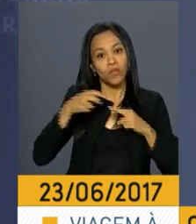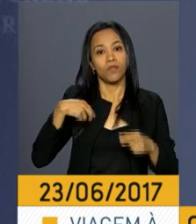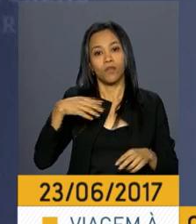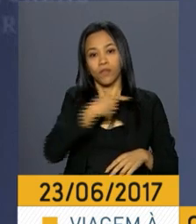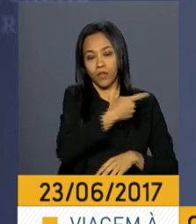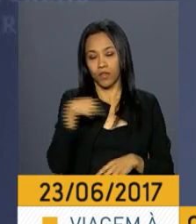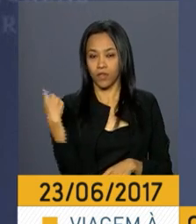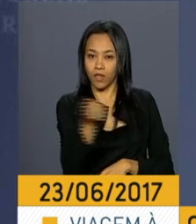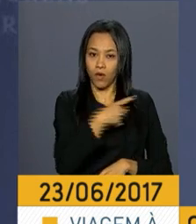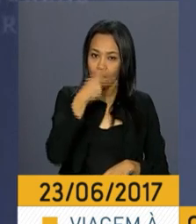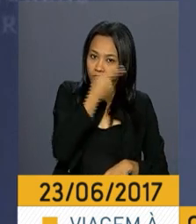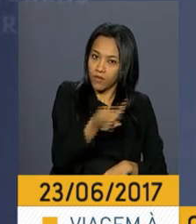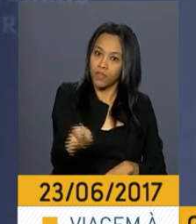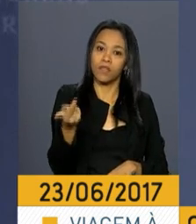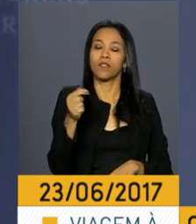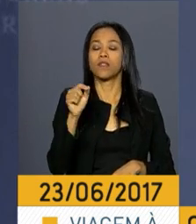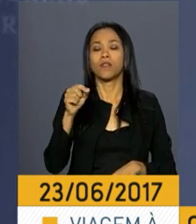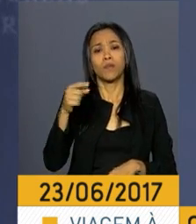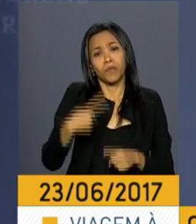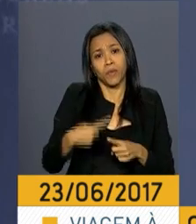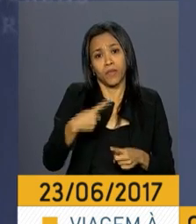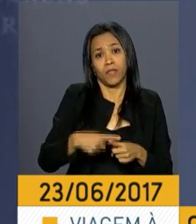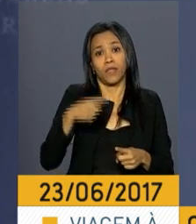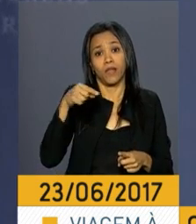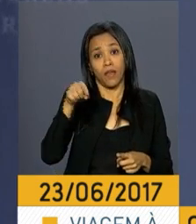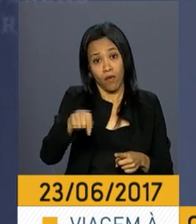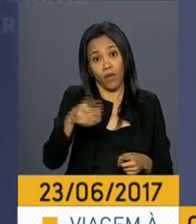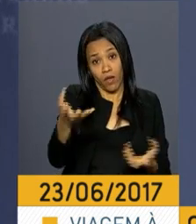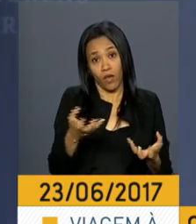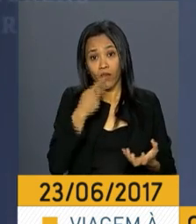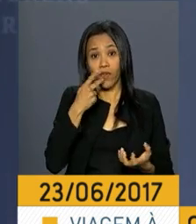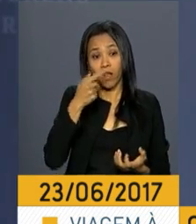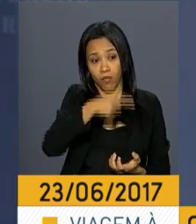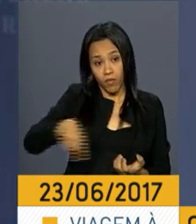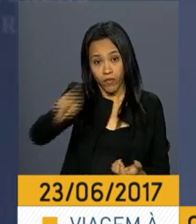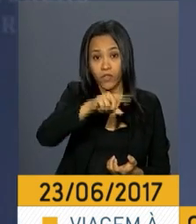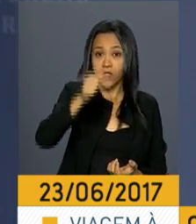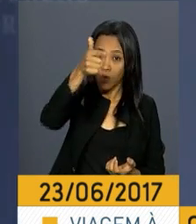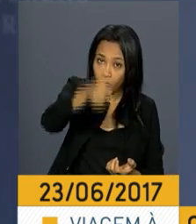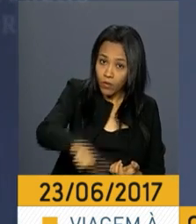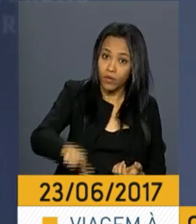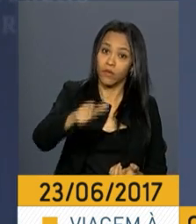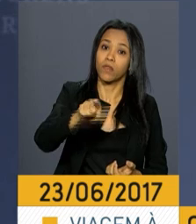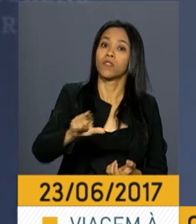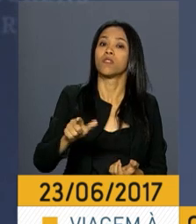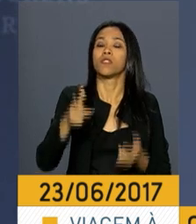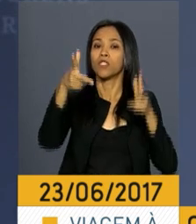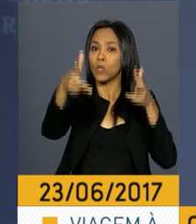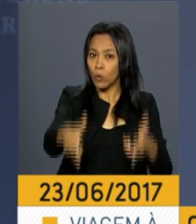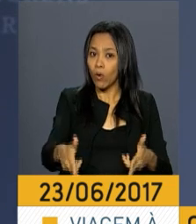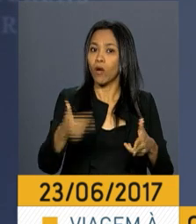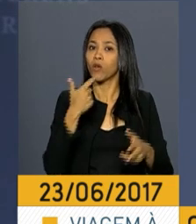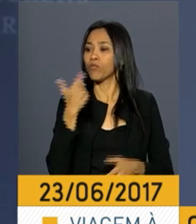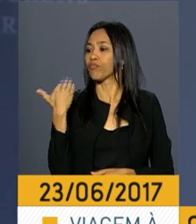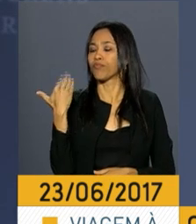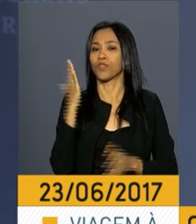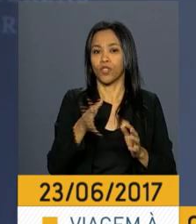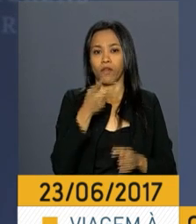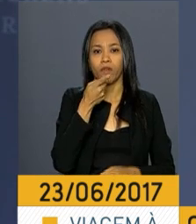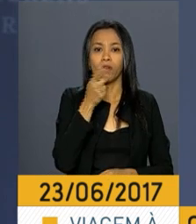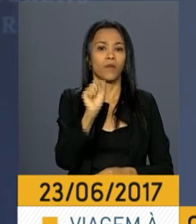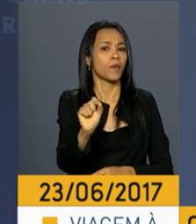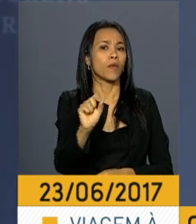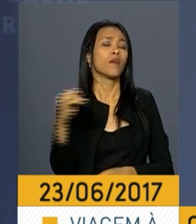tratar da questão do meio ambiente, porque, evidentemente, quero ressaltar mais uma vez, como fiz há poucos instantes,